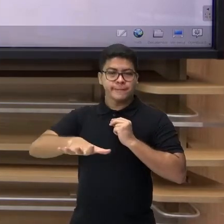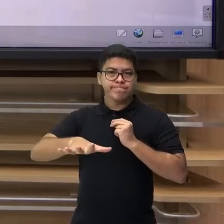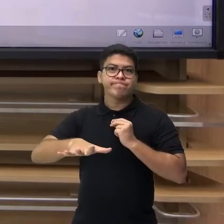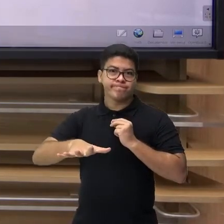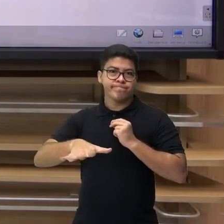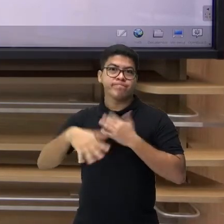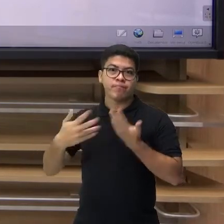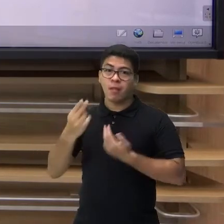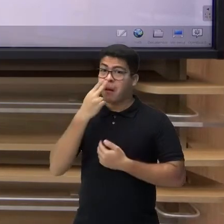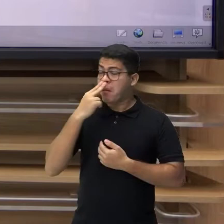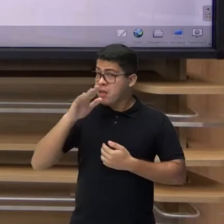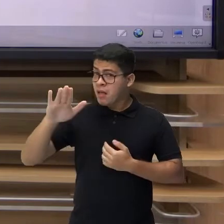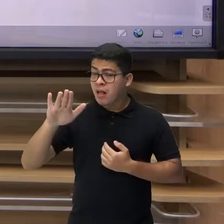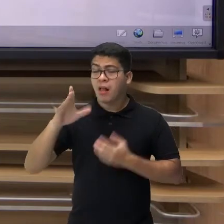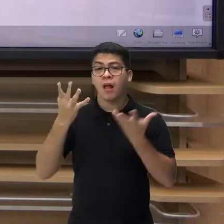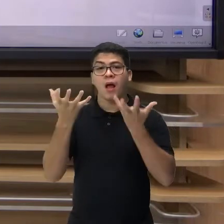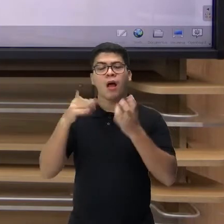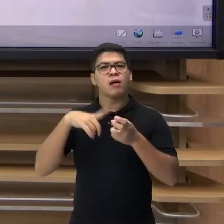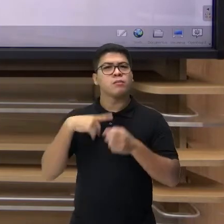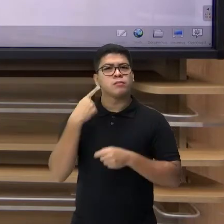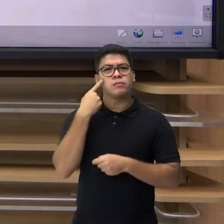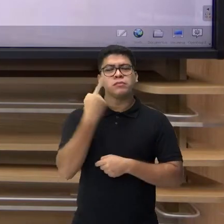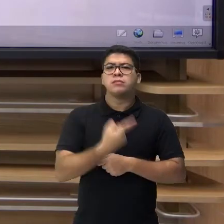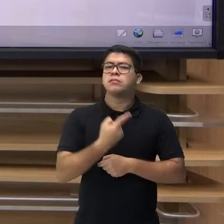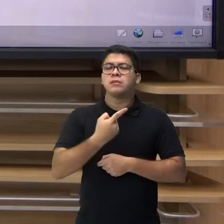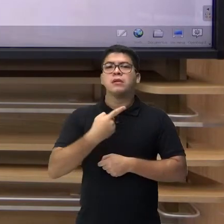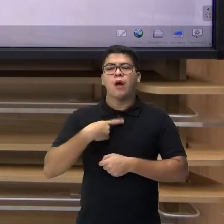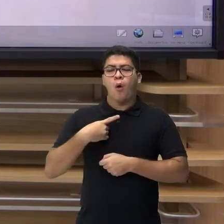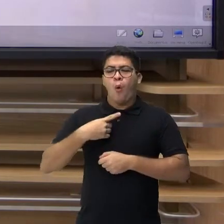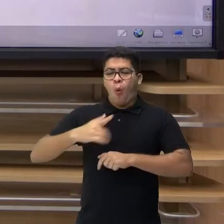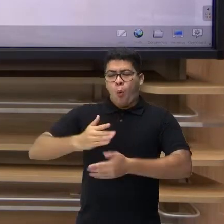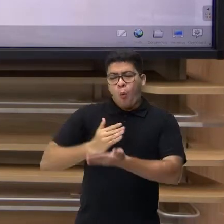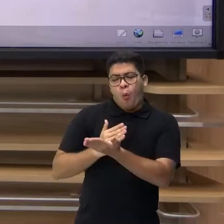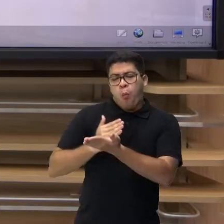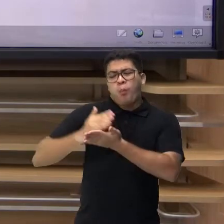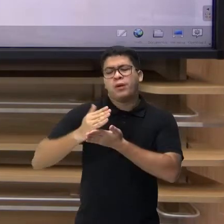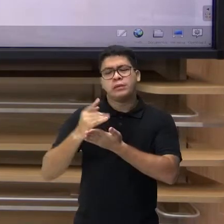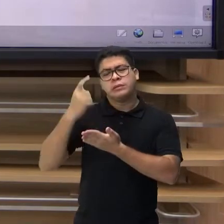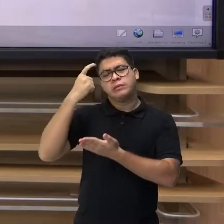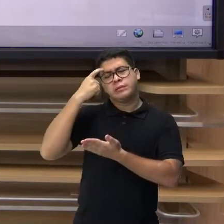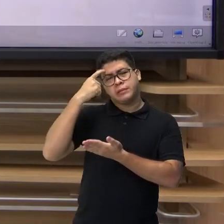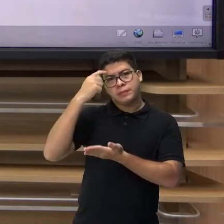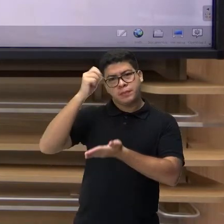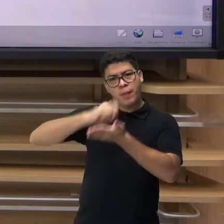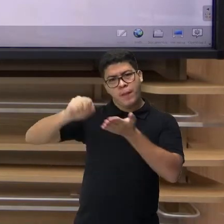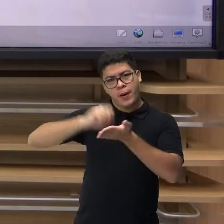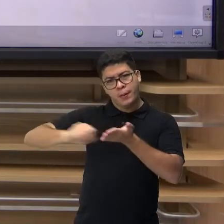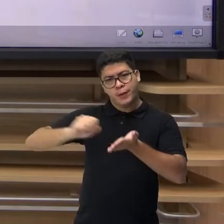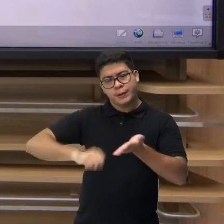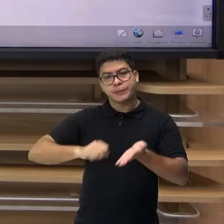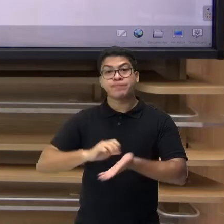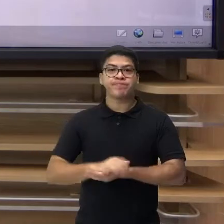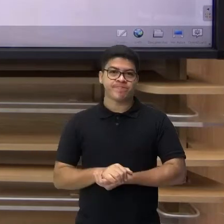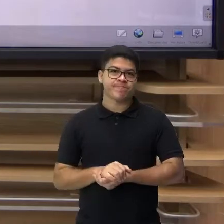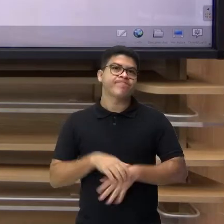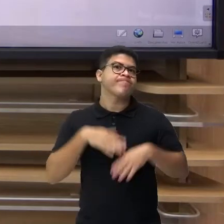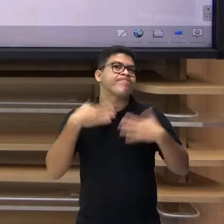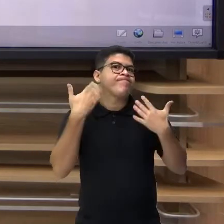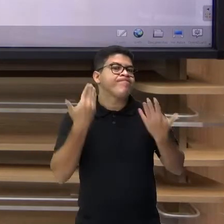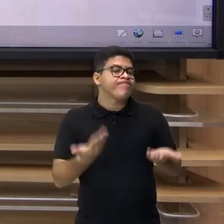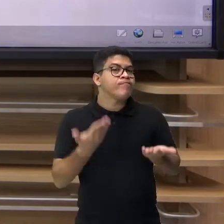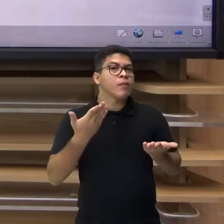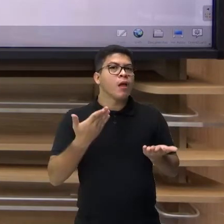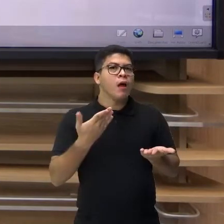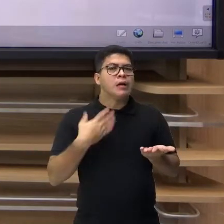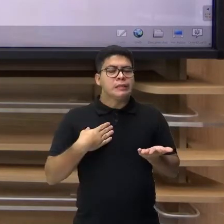é isso que o Hitler começa a fazer nesse momento, como a gente vê aqui no nosso texto. Então, a partir do momento que ele vai e coloca em